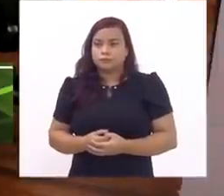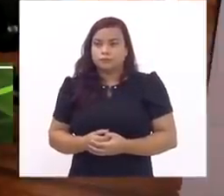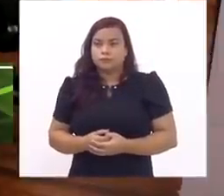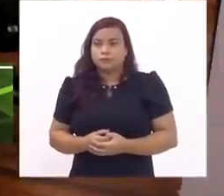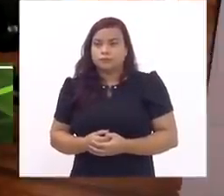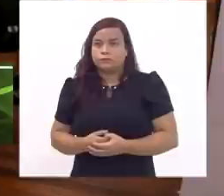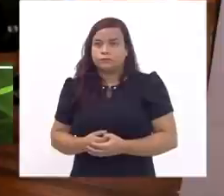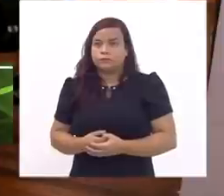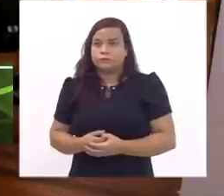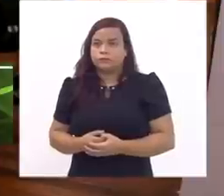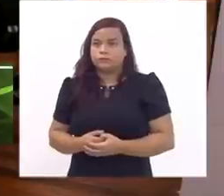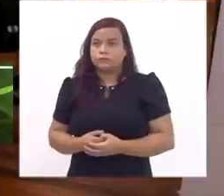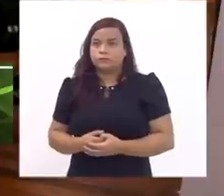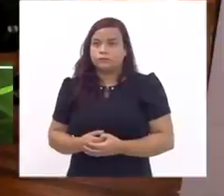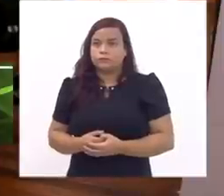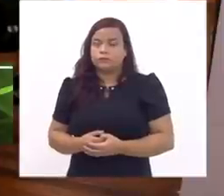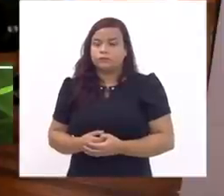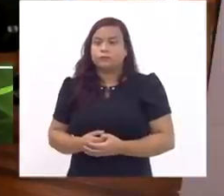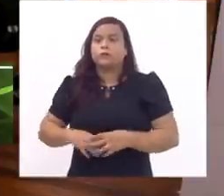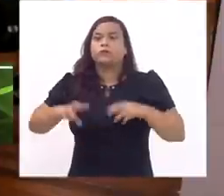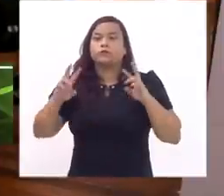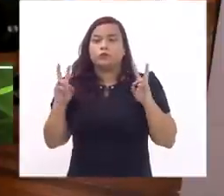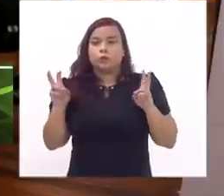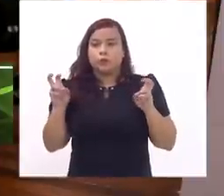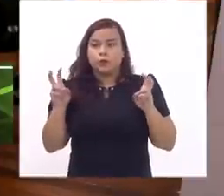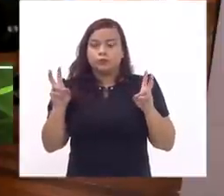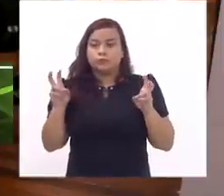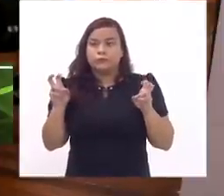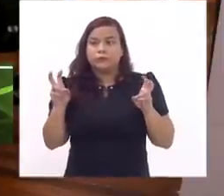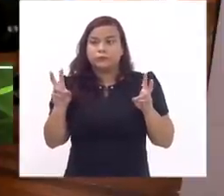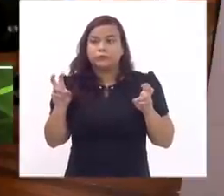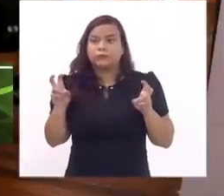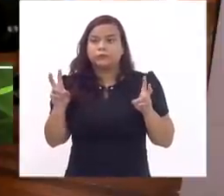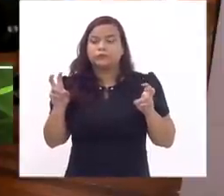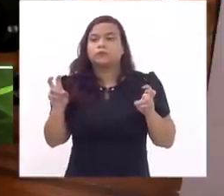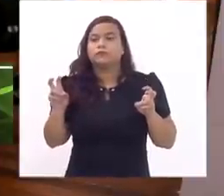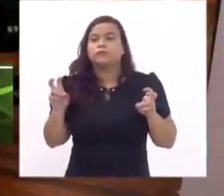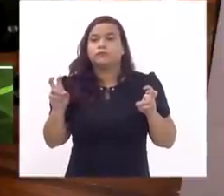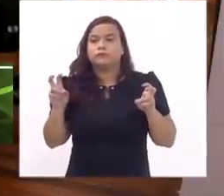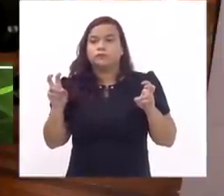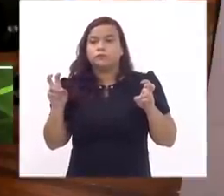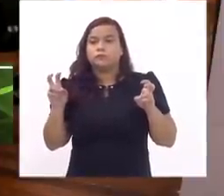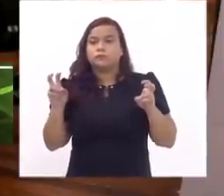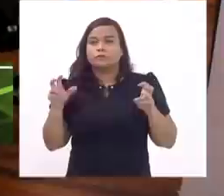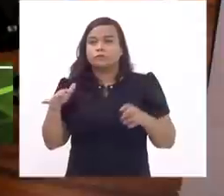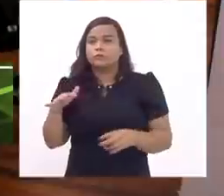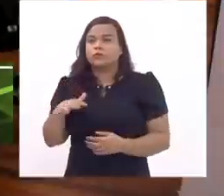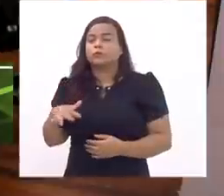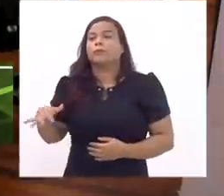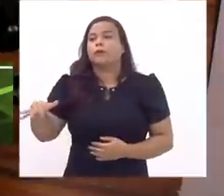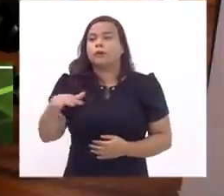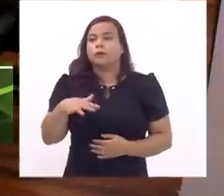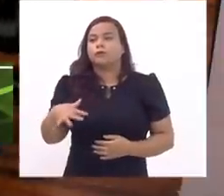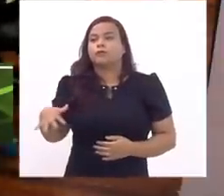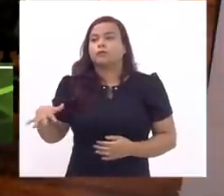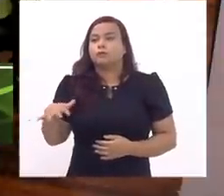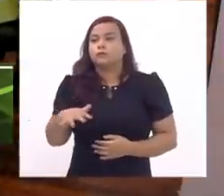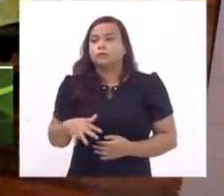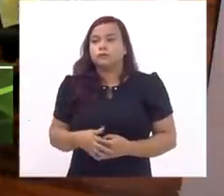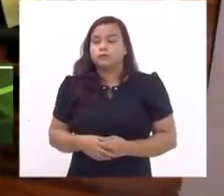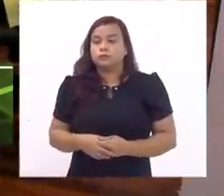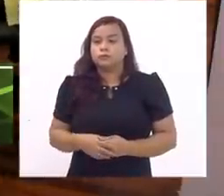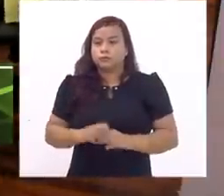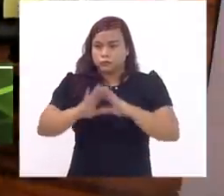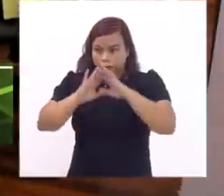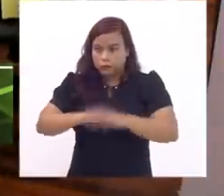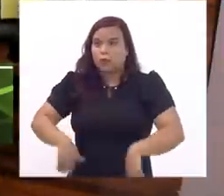Olha aí. Em relação à questão do espaço, deputado Valdec. Vamos derrubar